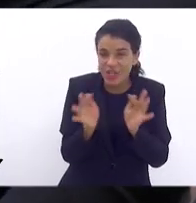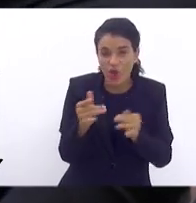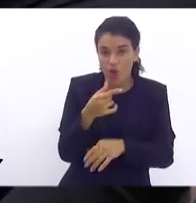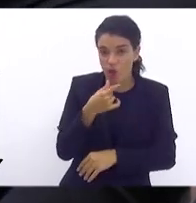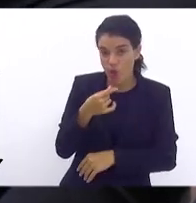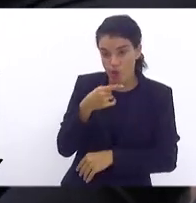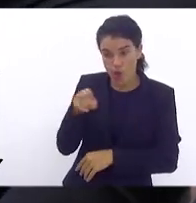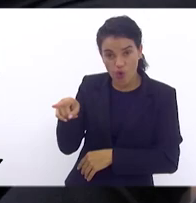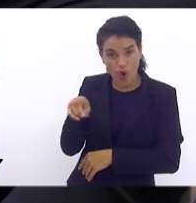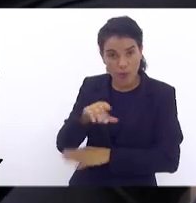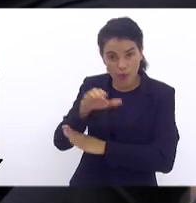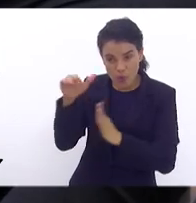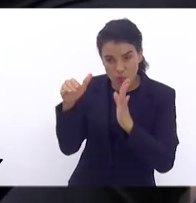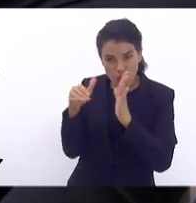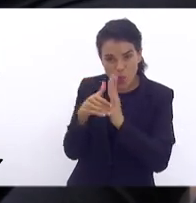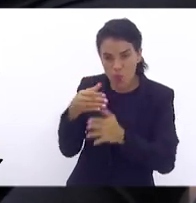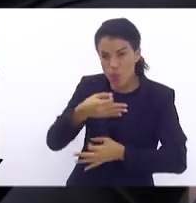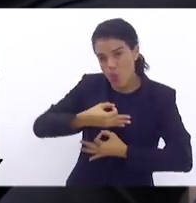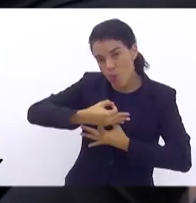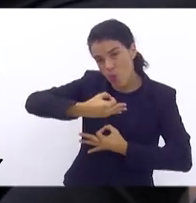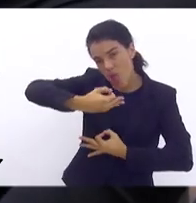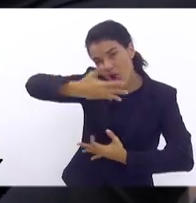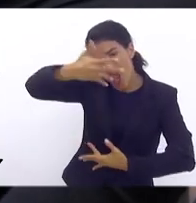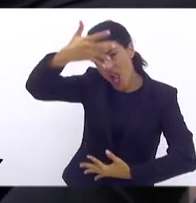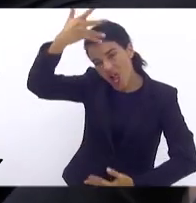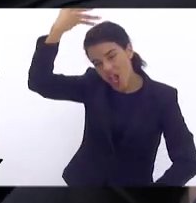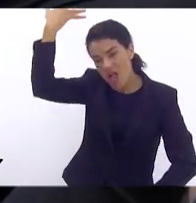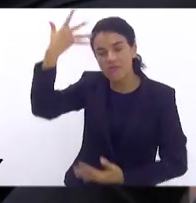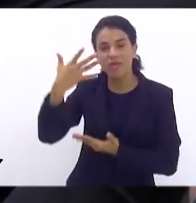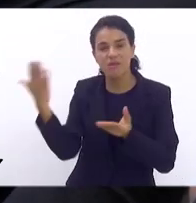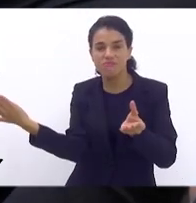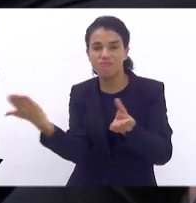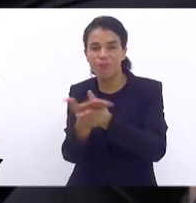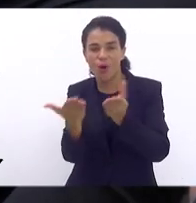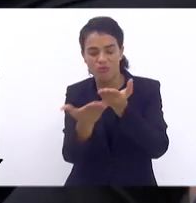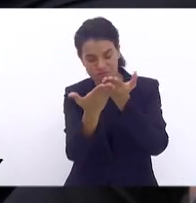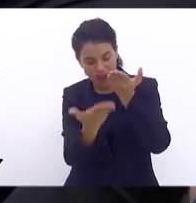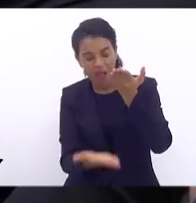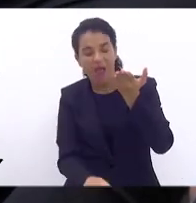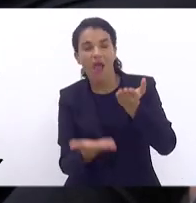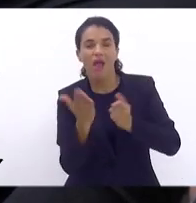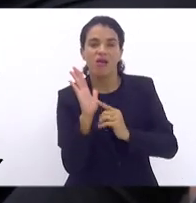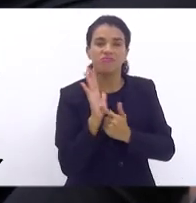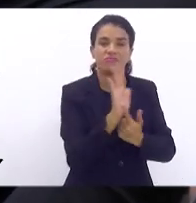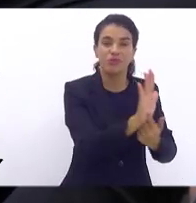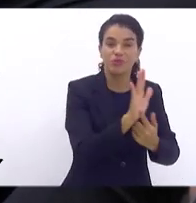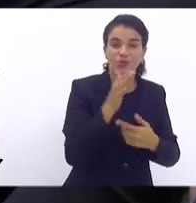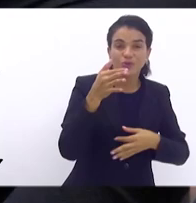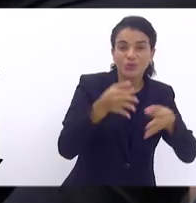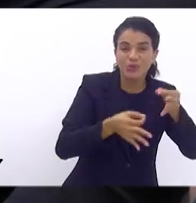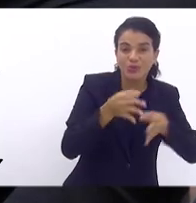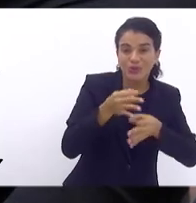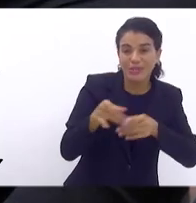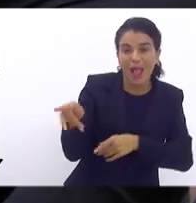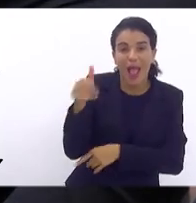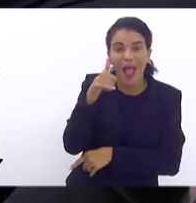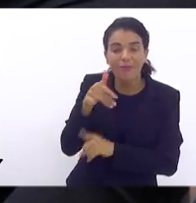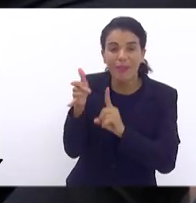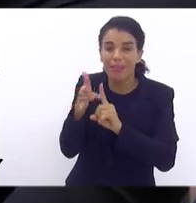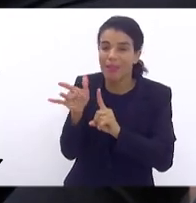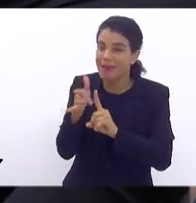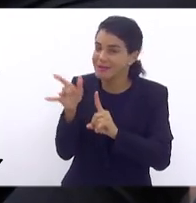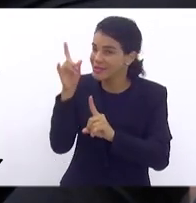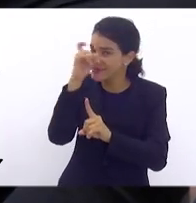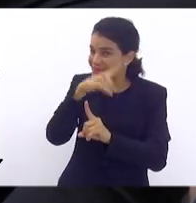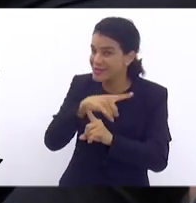todos todo o conteúdo Dos comentários mas a gente teve que de fato ia